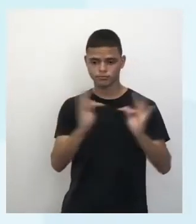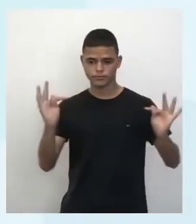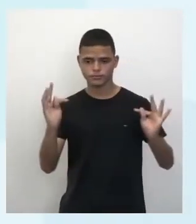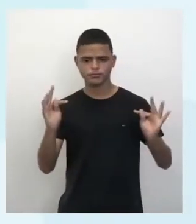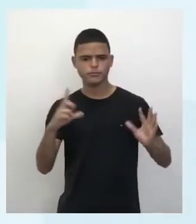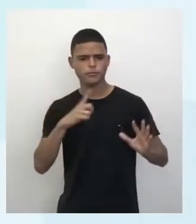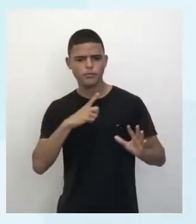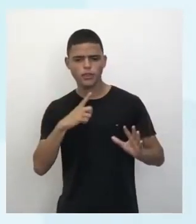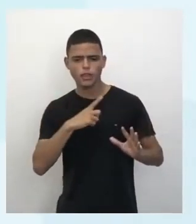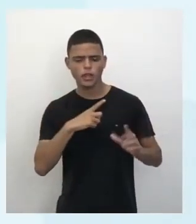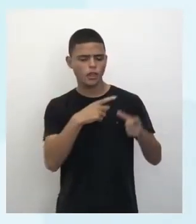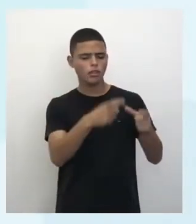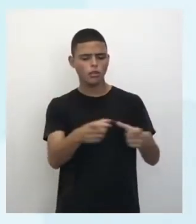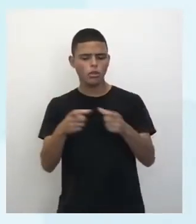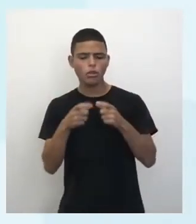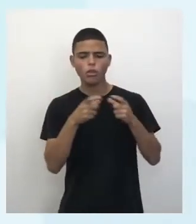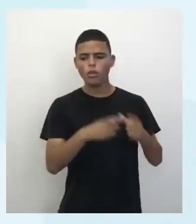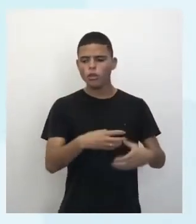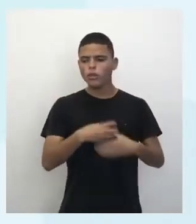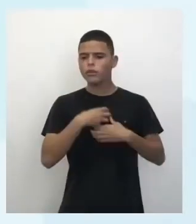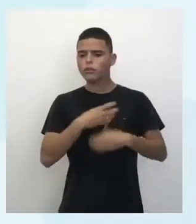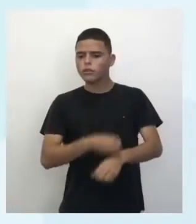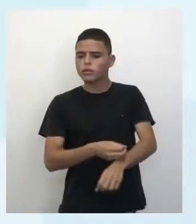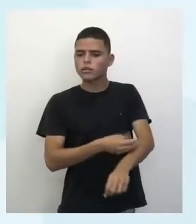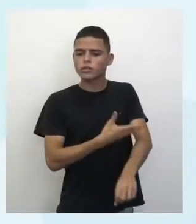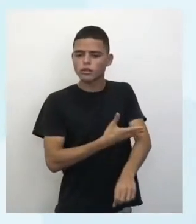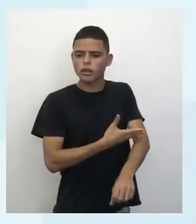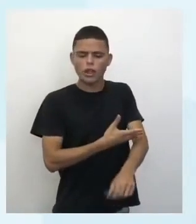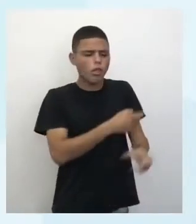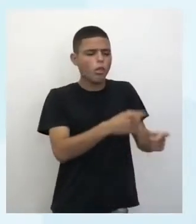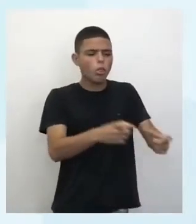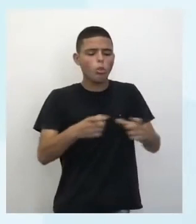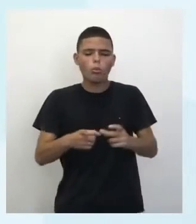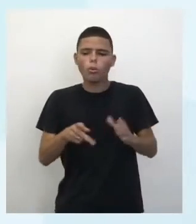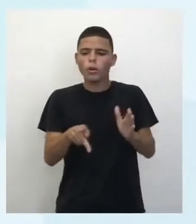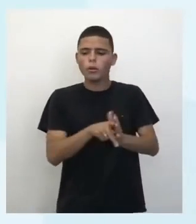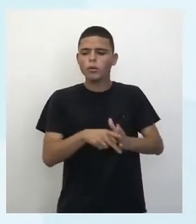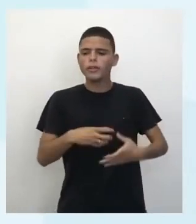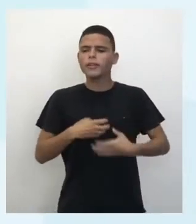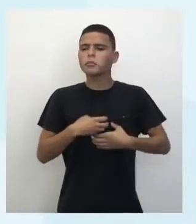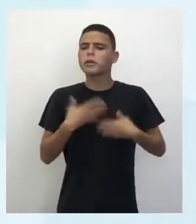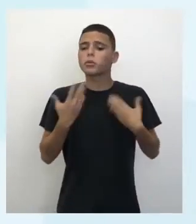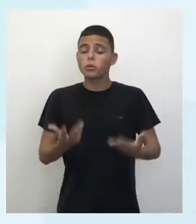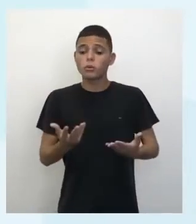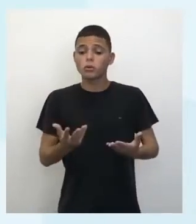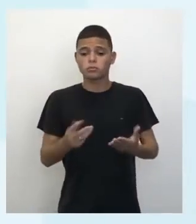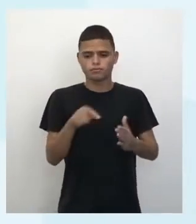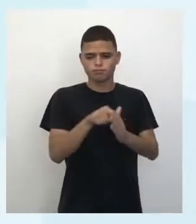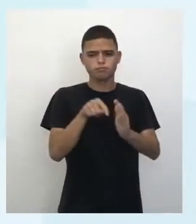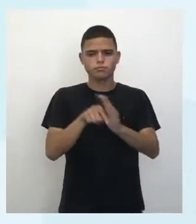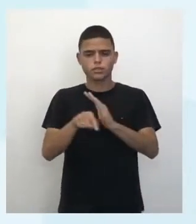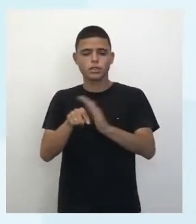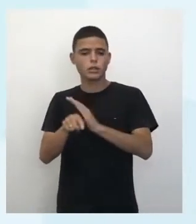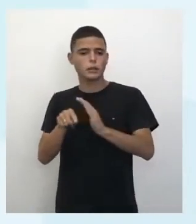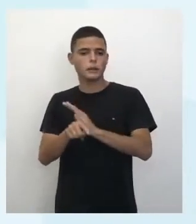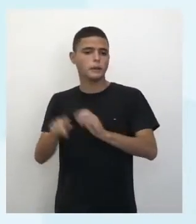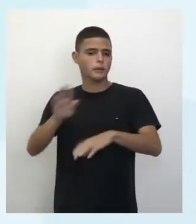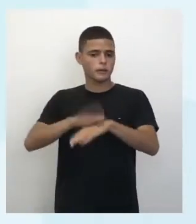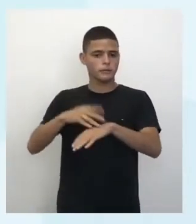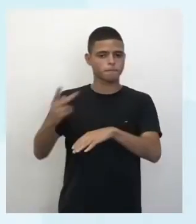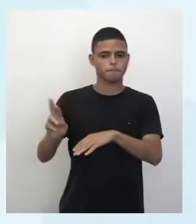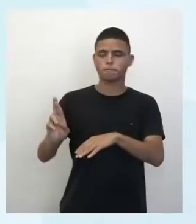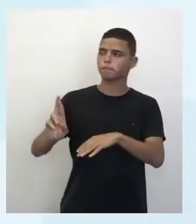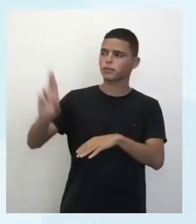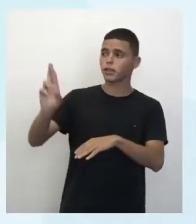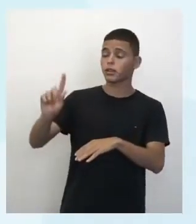onde moram e como elas se sentem em relação a esses lugares? Uma pesquisa coordenada pelo professor Gustavo